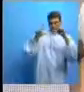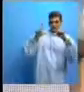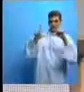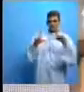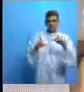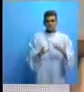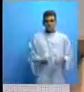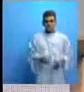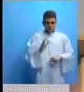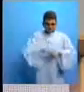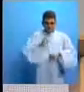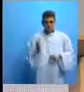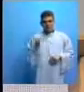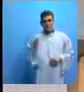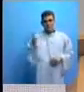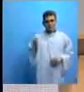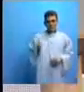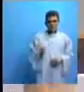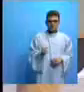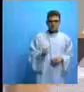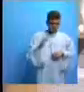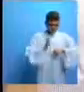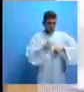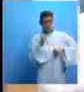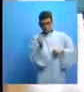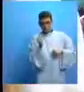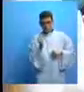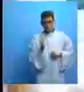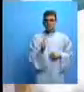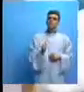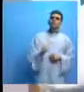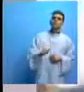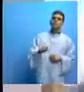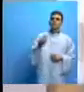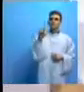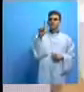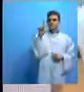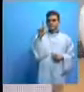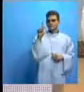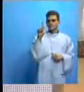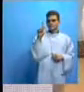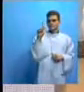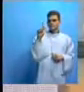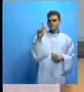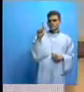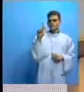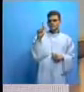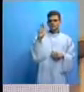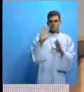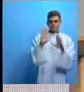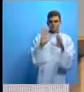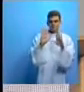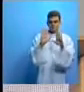elimina, elimina, elimina, elimina. Para você ganhar o prêmio, você tem que ficar sozinho. E aonde é que faz a